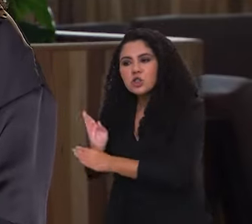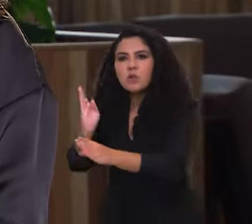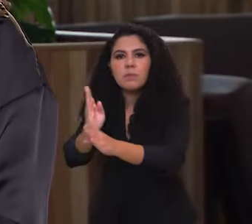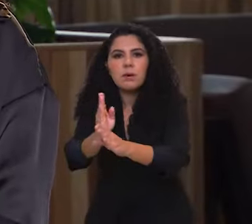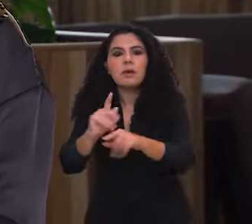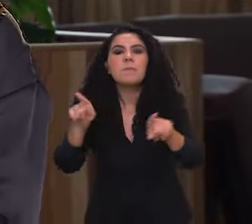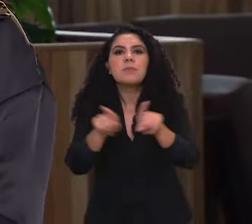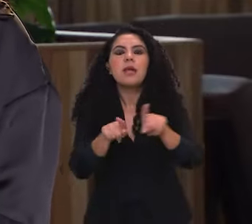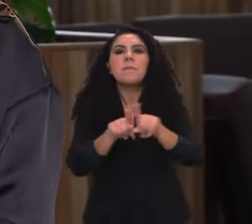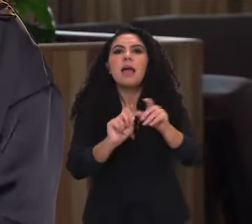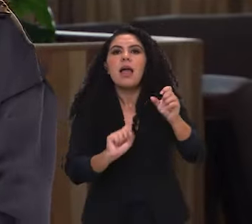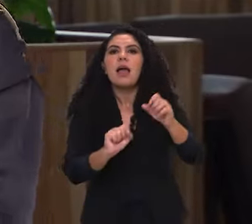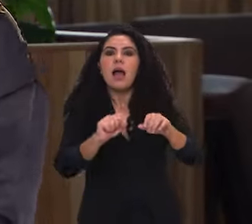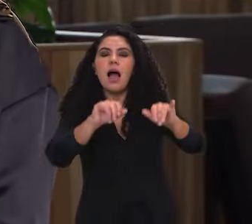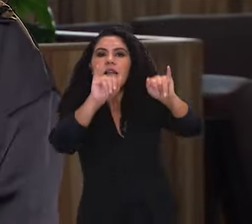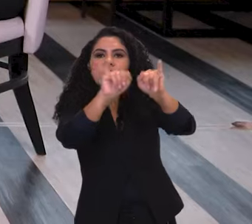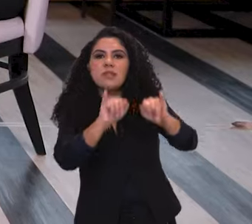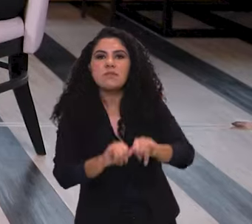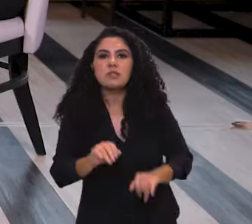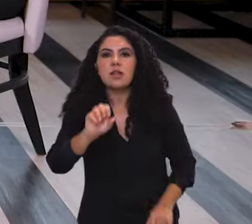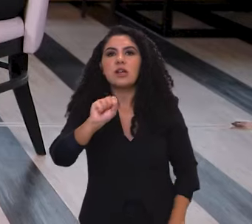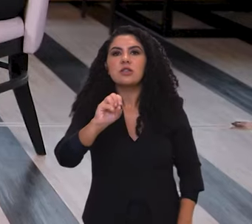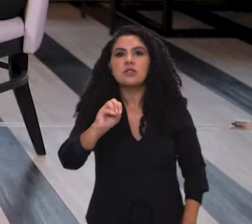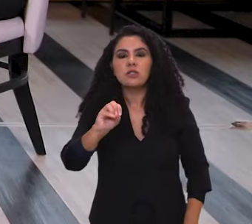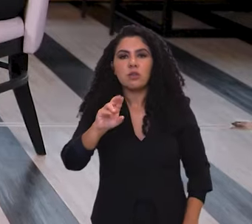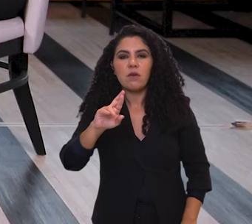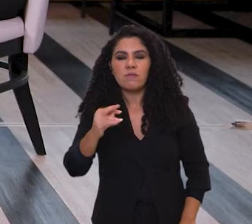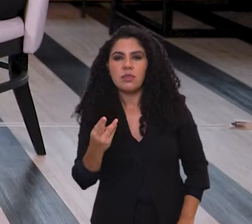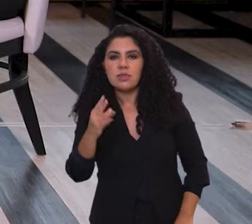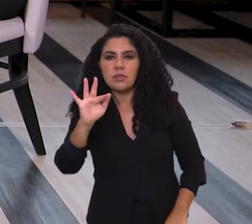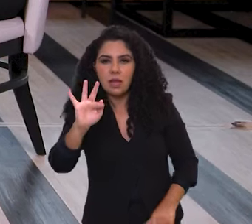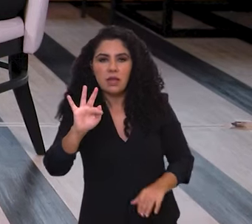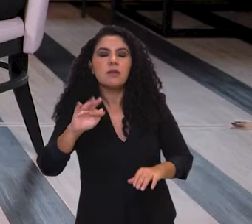infraestrutura soft, a infraestrutura de conectividade.